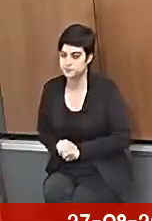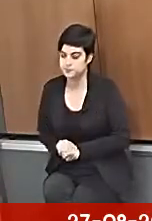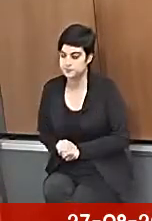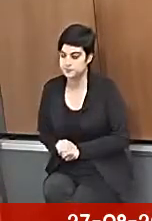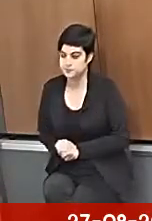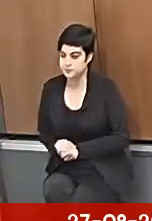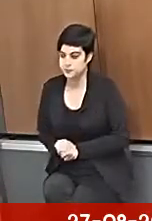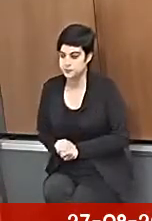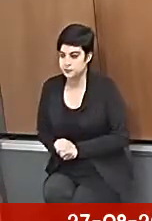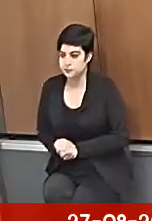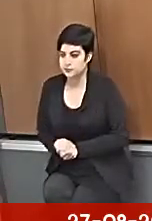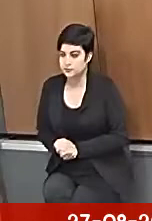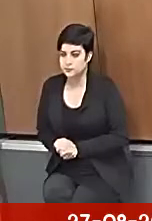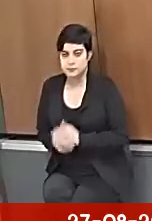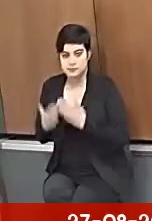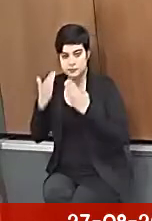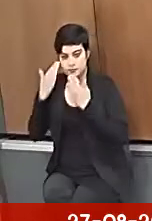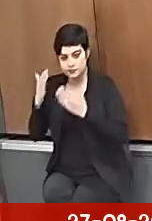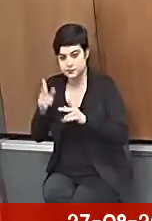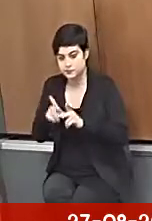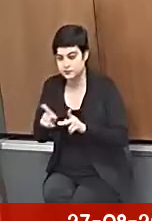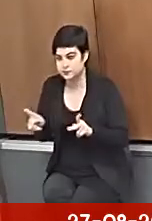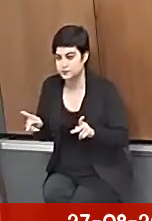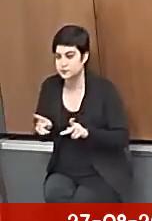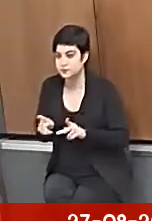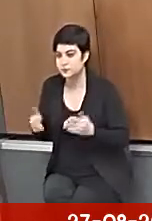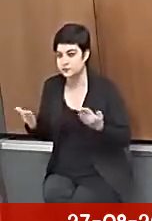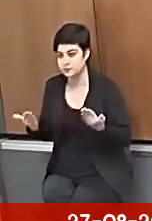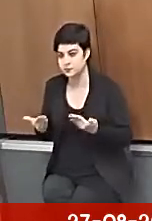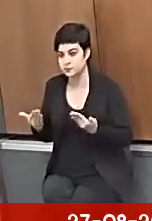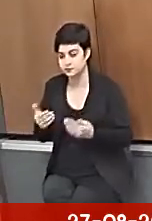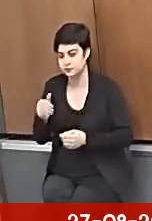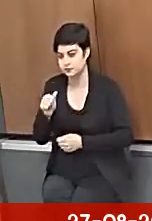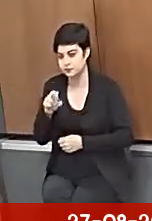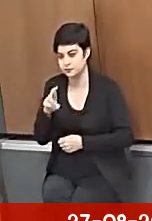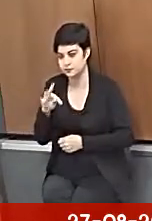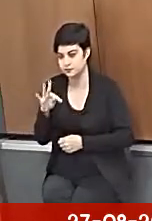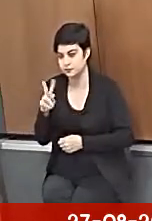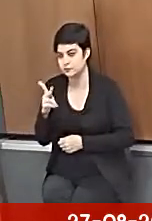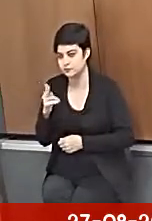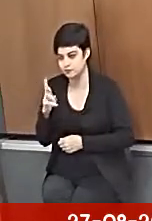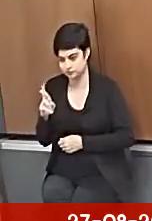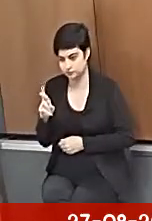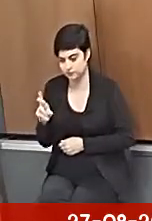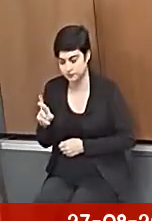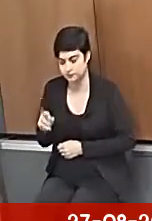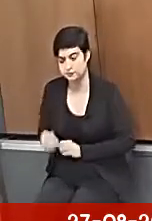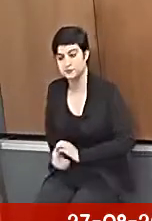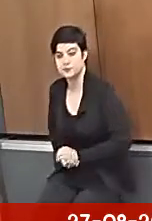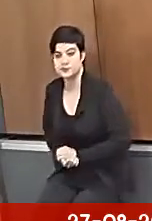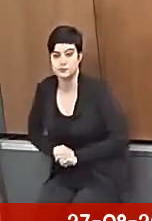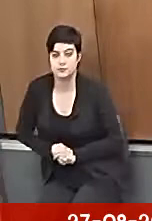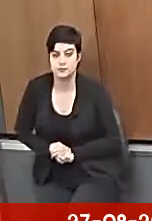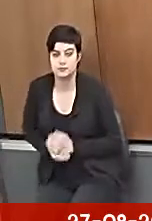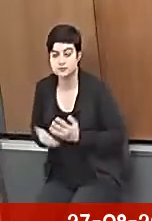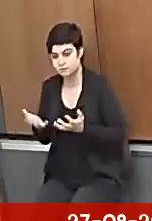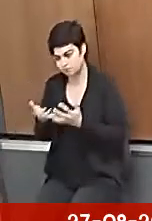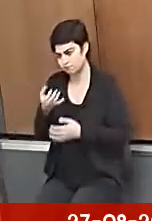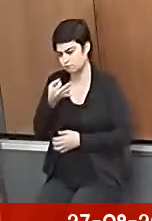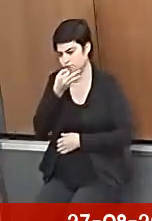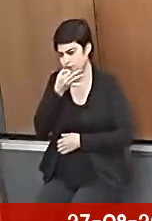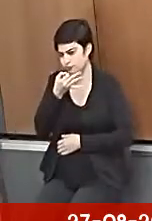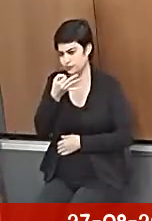obrigado professor cleiton passar aqui então prato rodrigues é rapidamente gostaria de sugerir